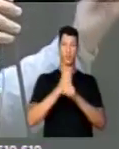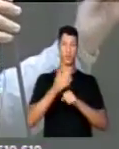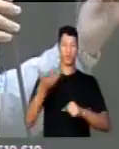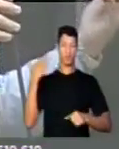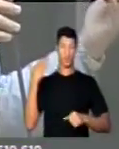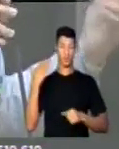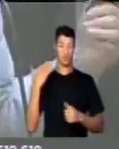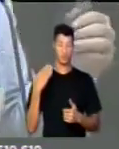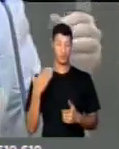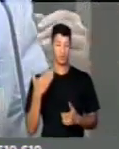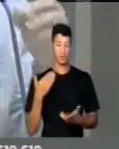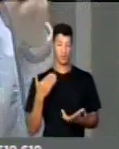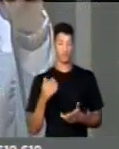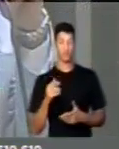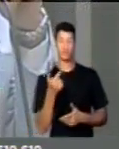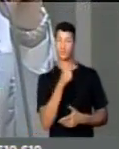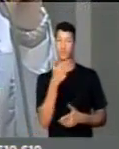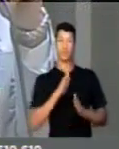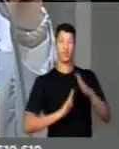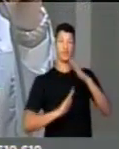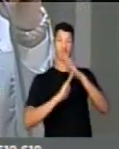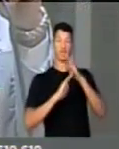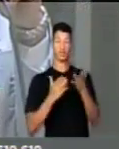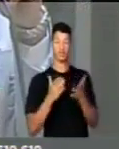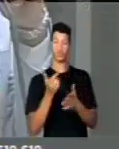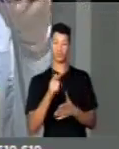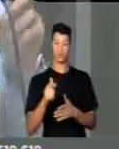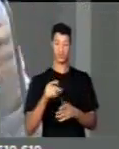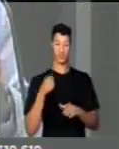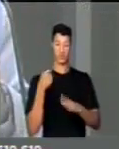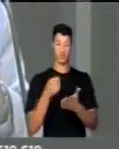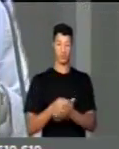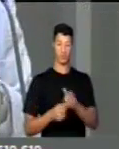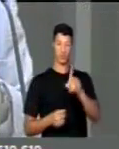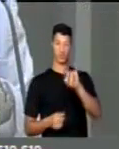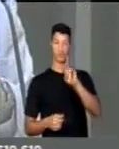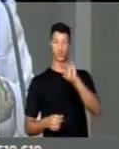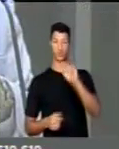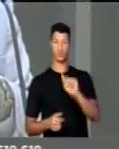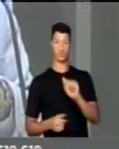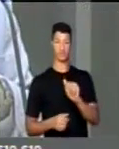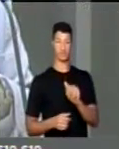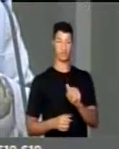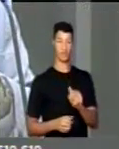anterior, não há teto para o pagamento da dívida.